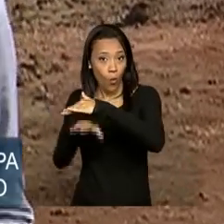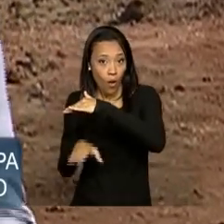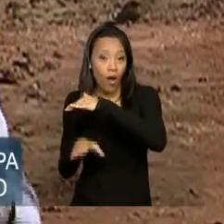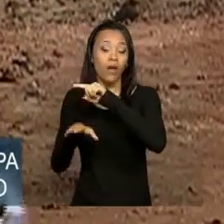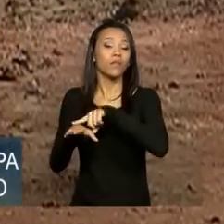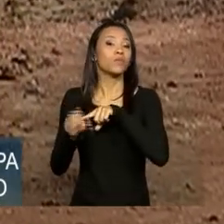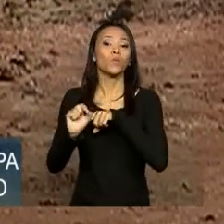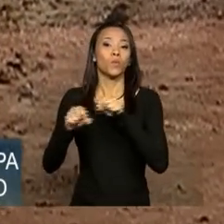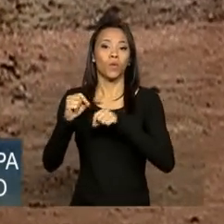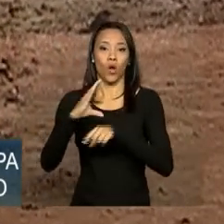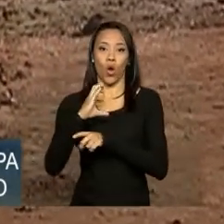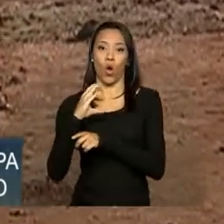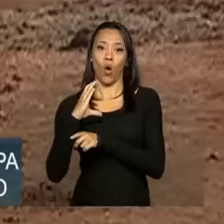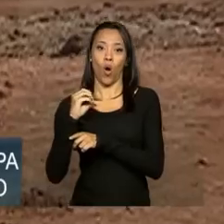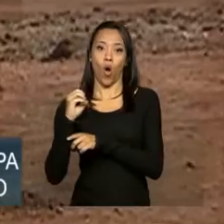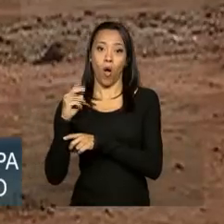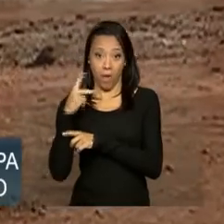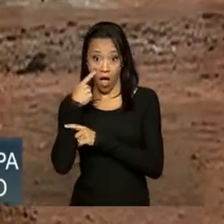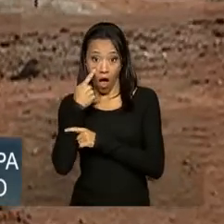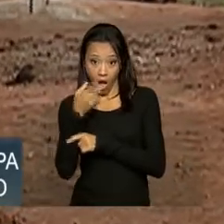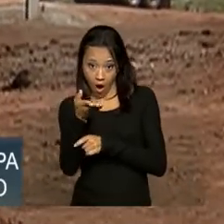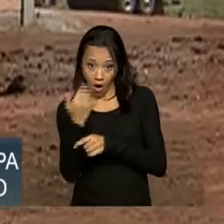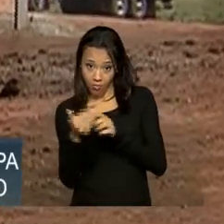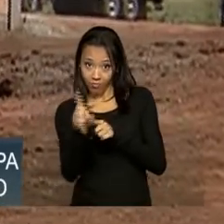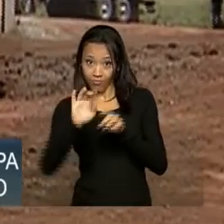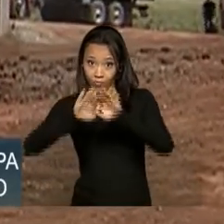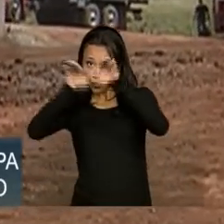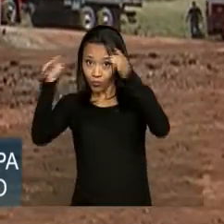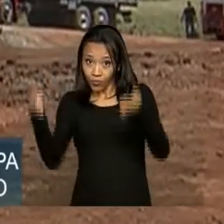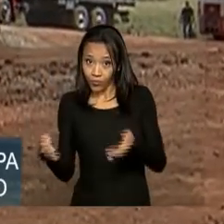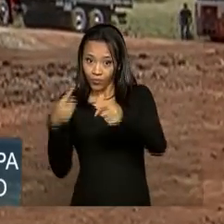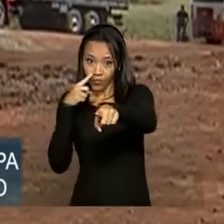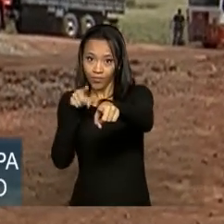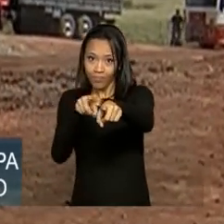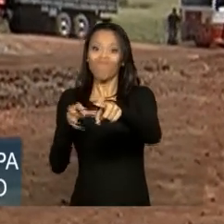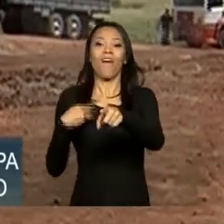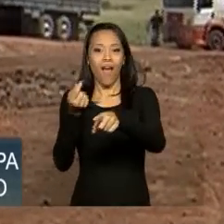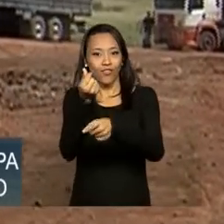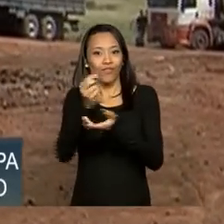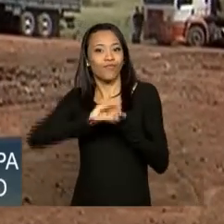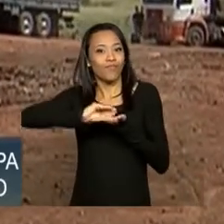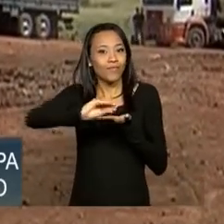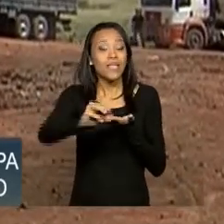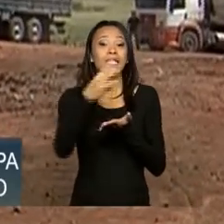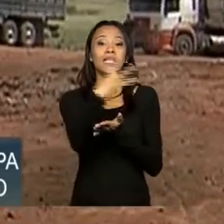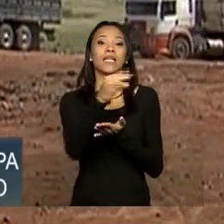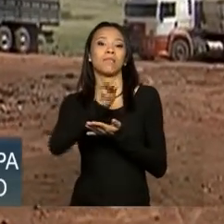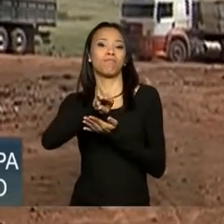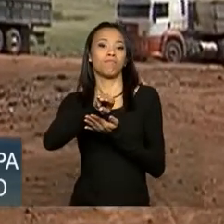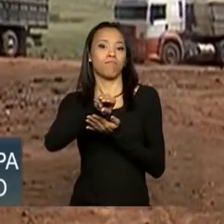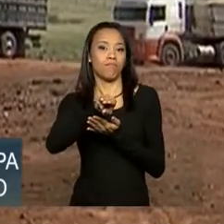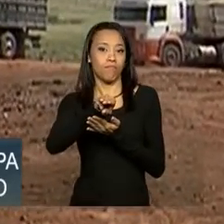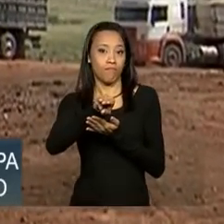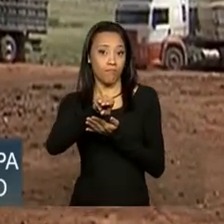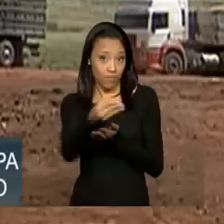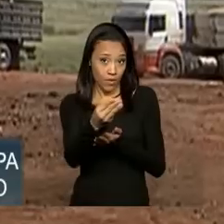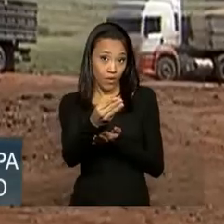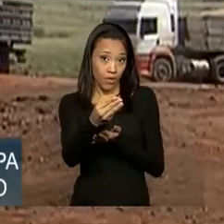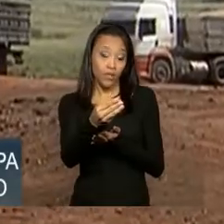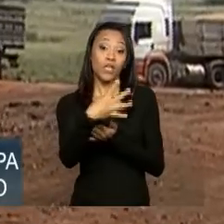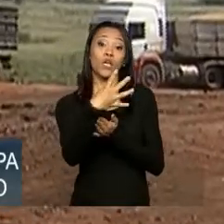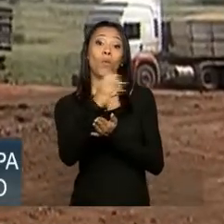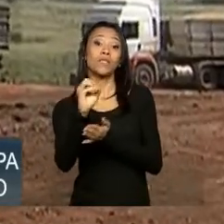cooperativa a unidade que vocês vem aqui ao fundo contou ao fundo contou com financiamento de R milhões e R 3.